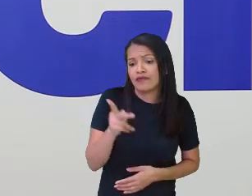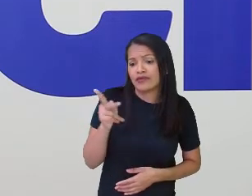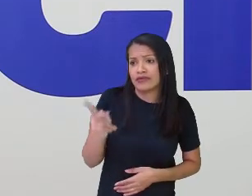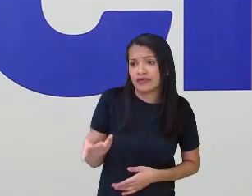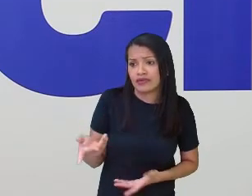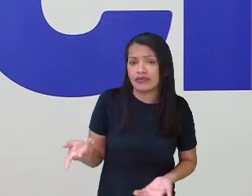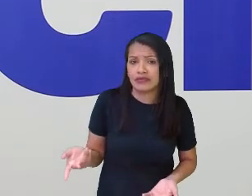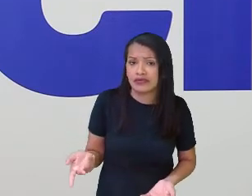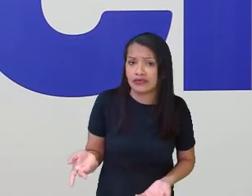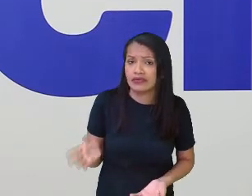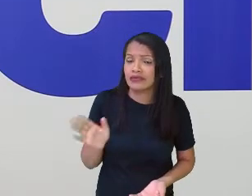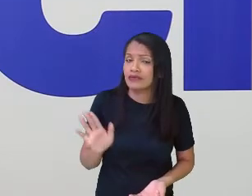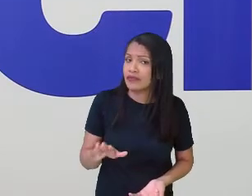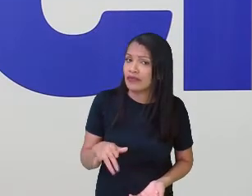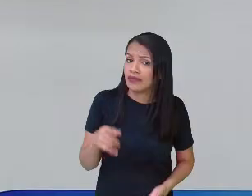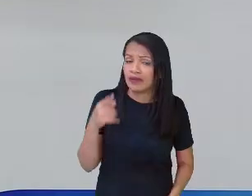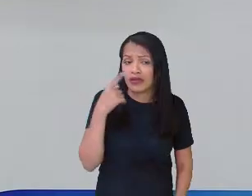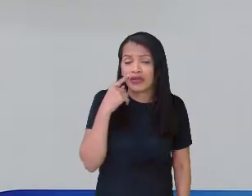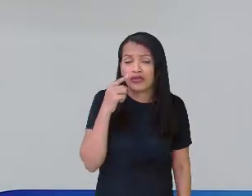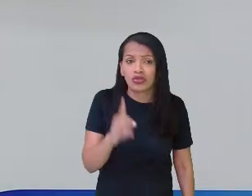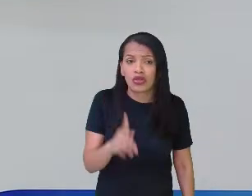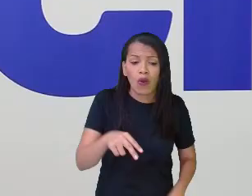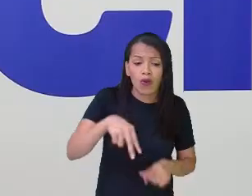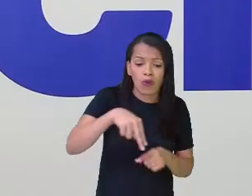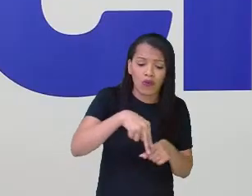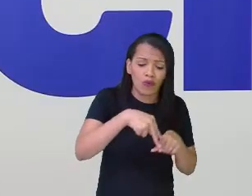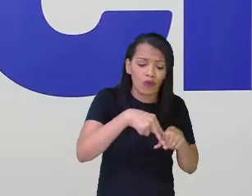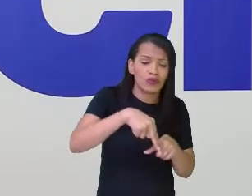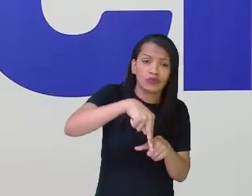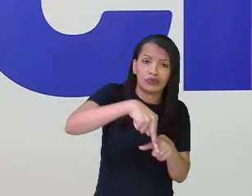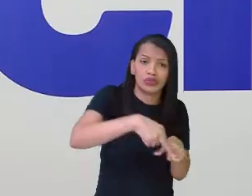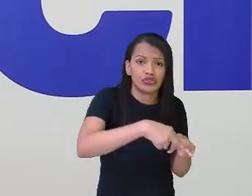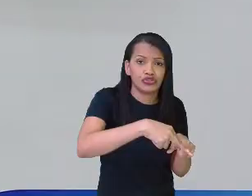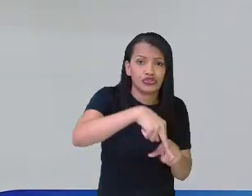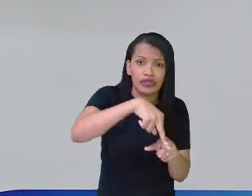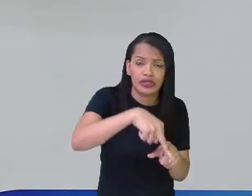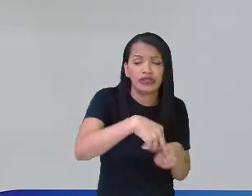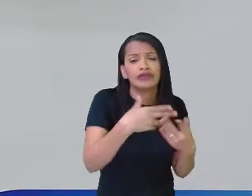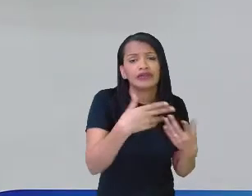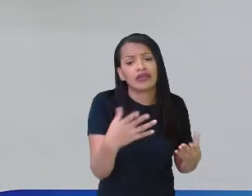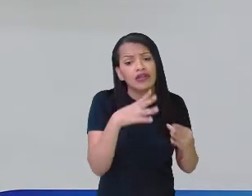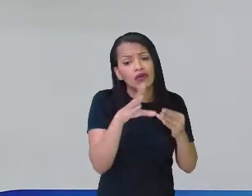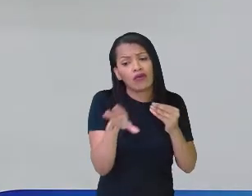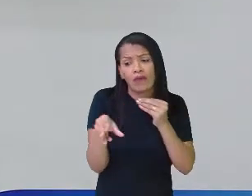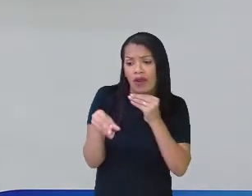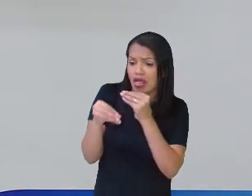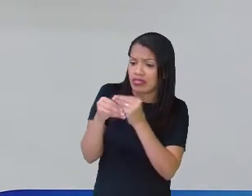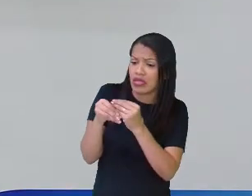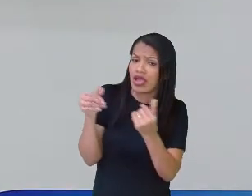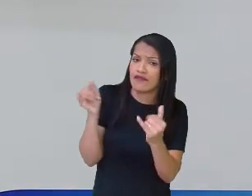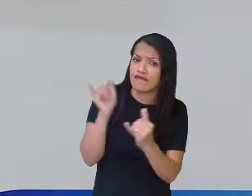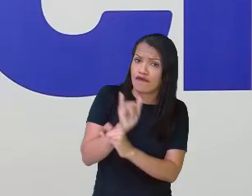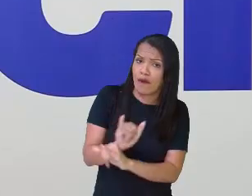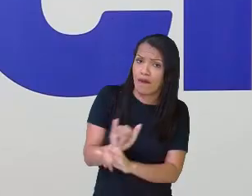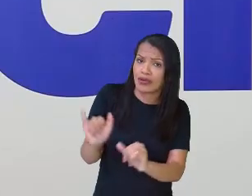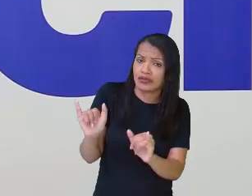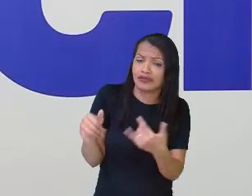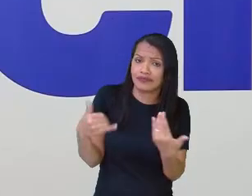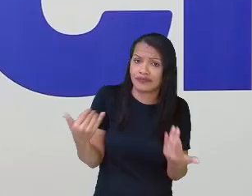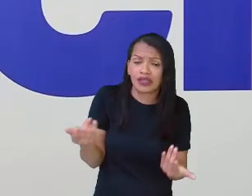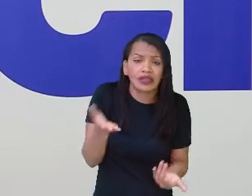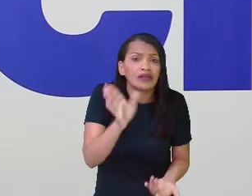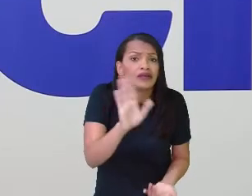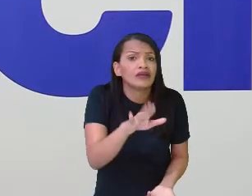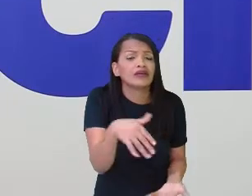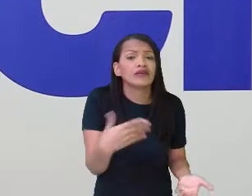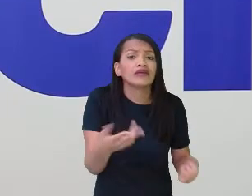perguntou quais. Então, skate Será? e... Será que vão completar a Não informação? sei. E aí,